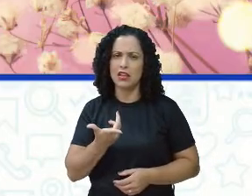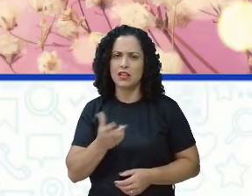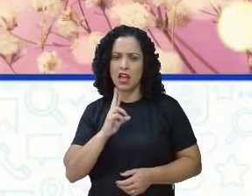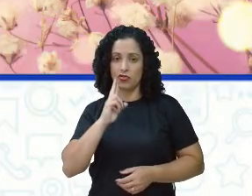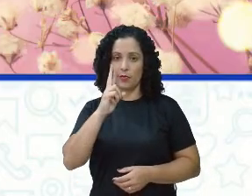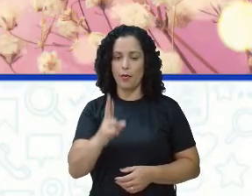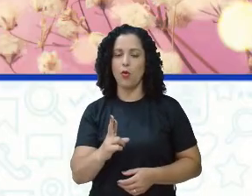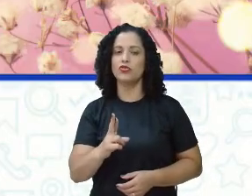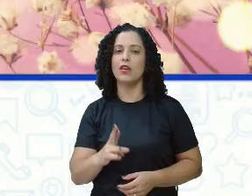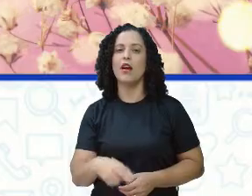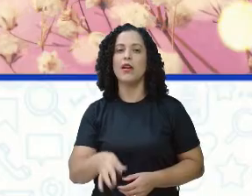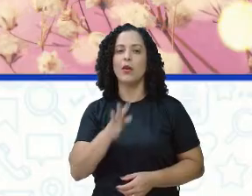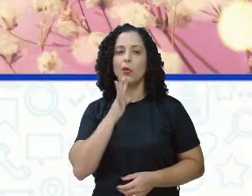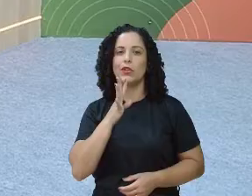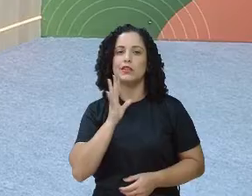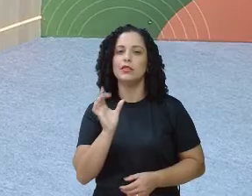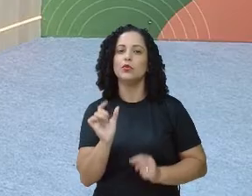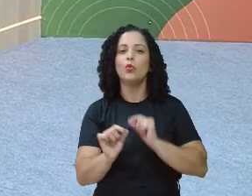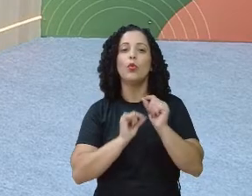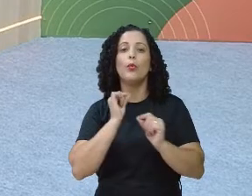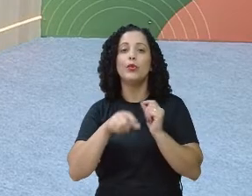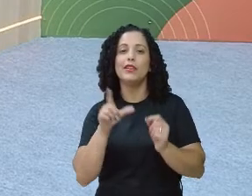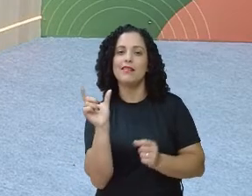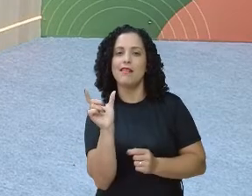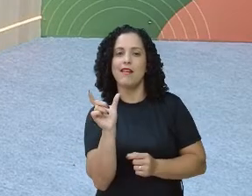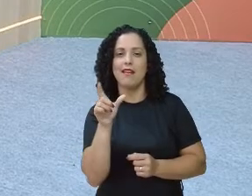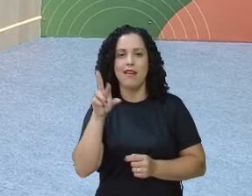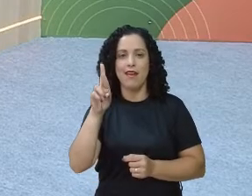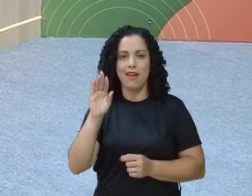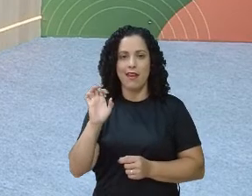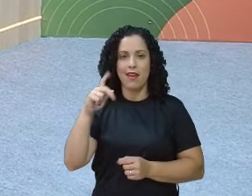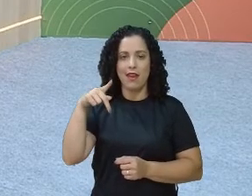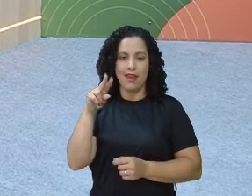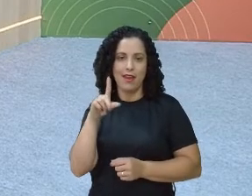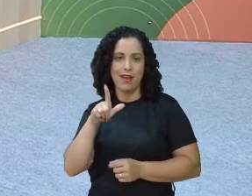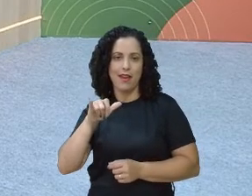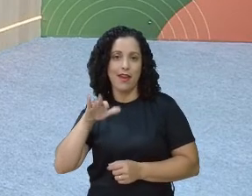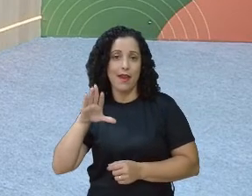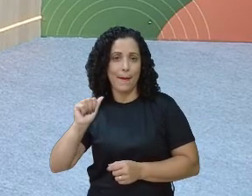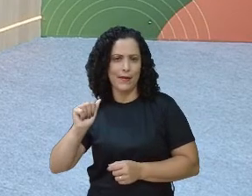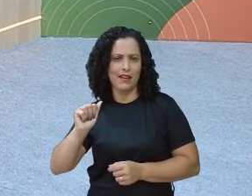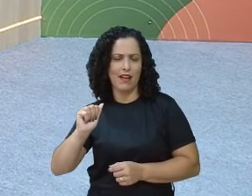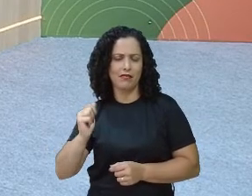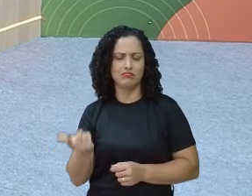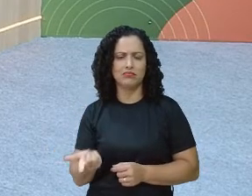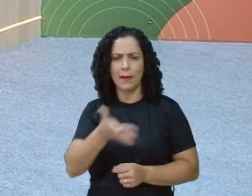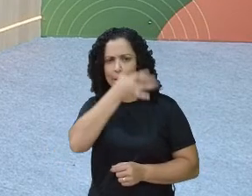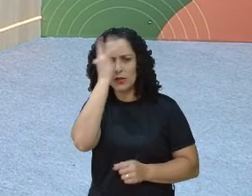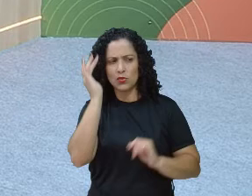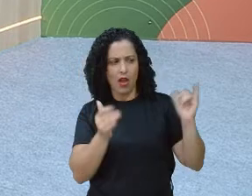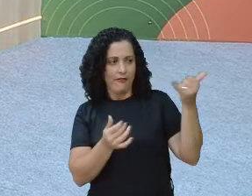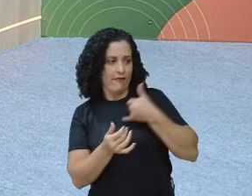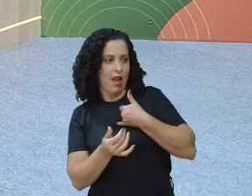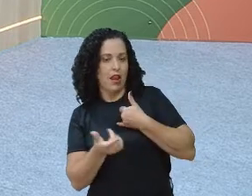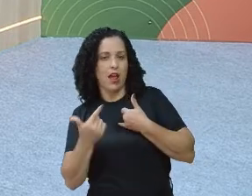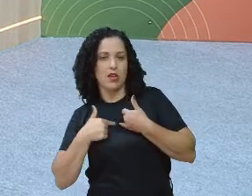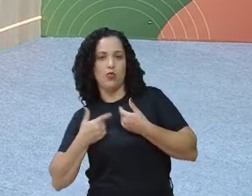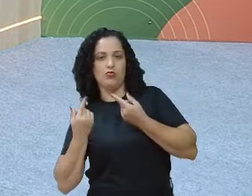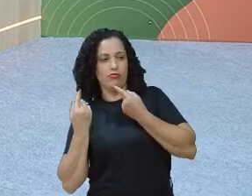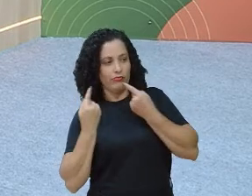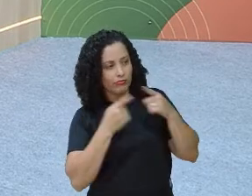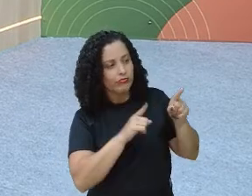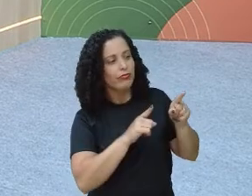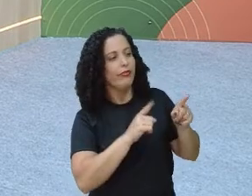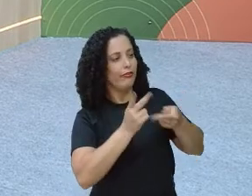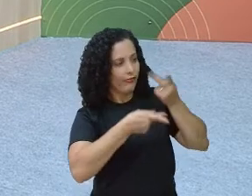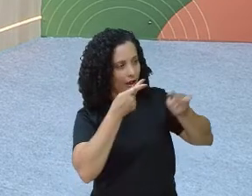como réplica, né? É quando alguém me diz alguma coisa e eu tenho o poder de replicar isso que a outra pessoa está